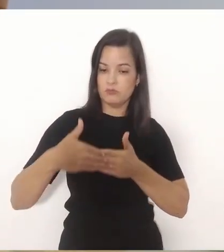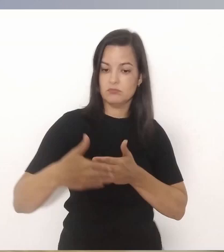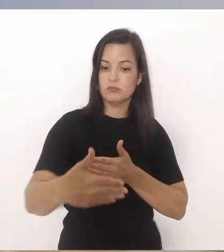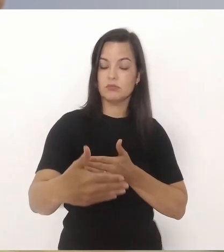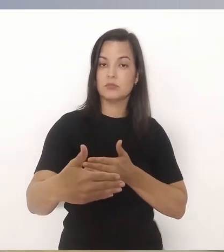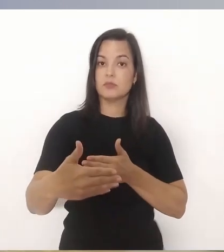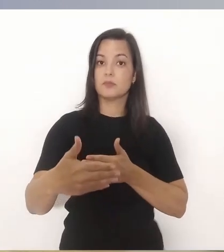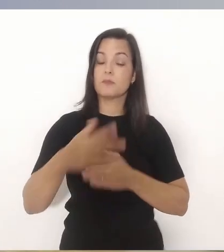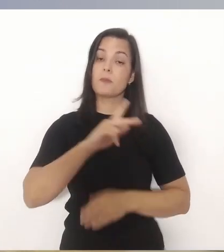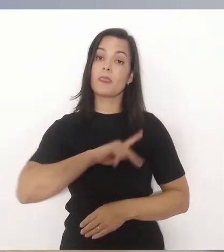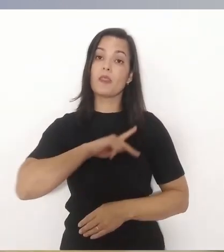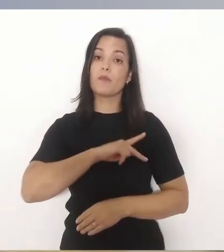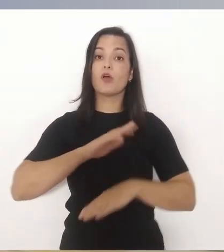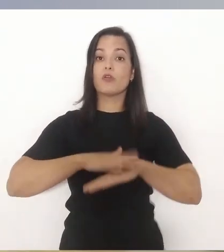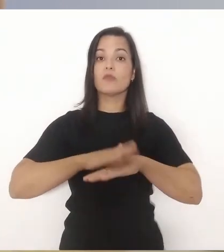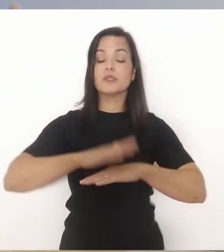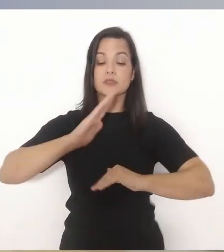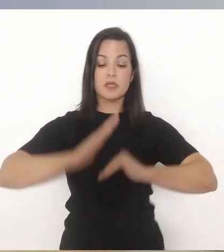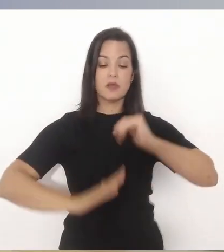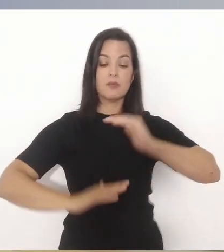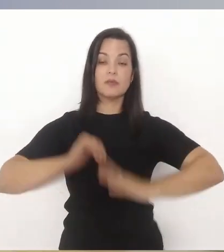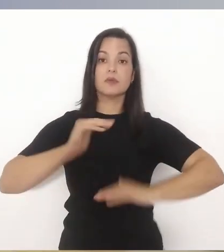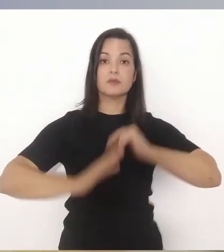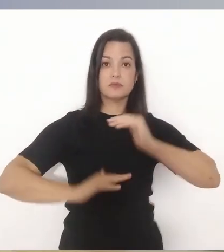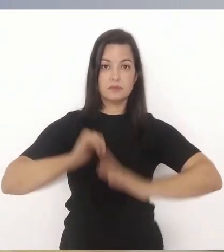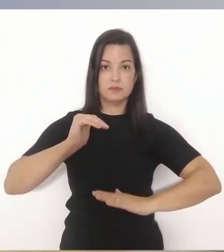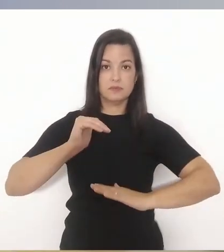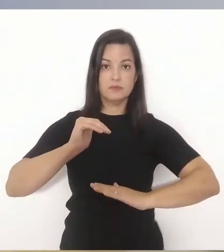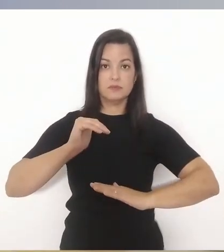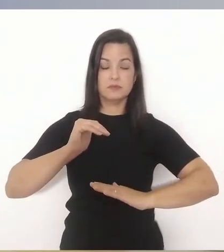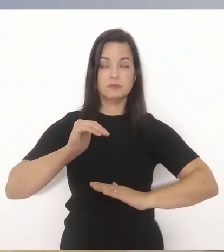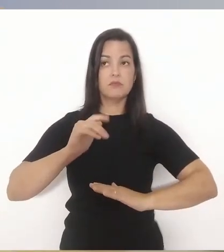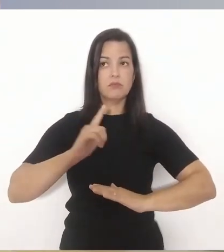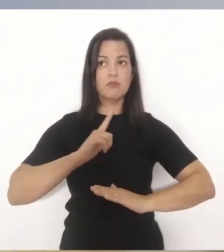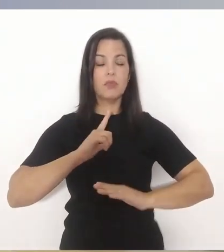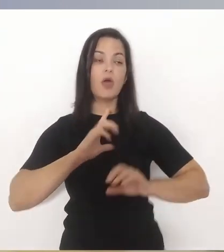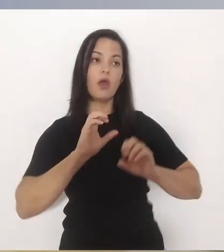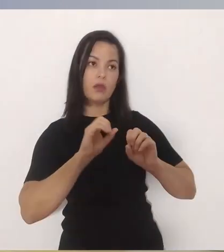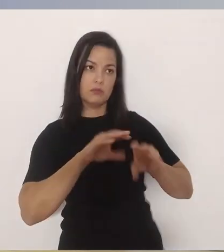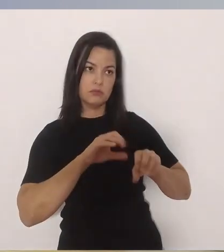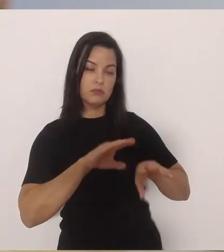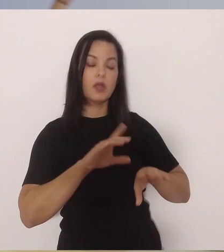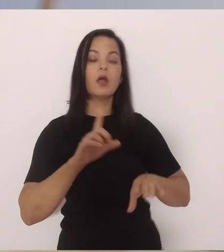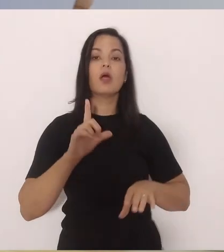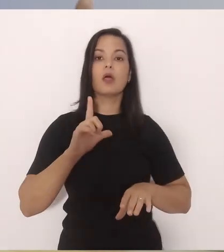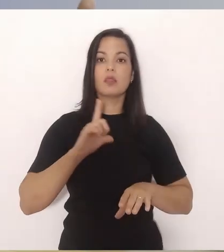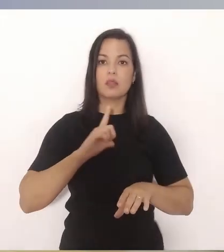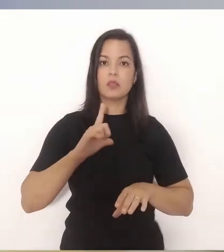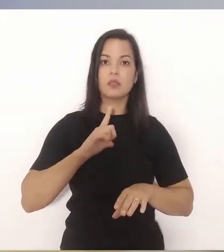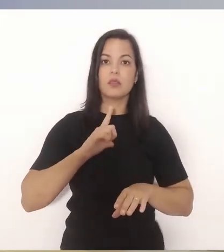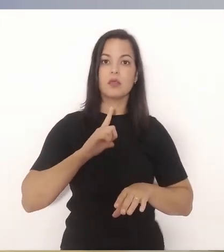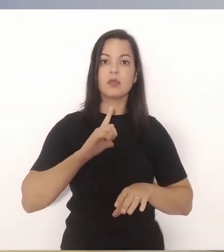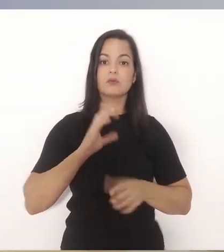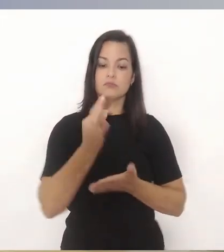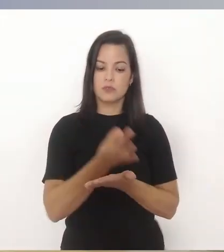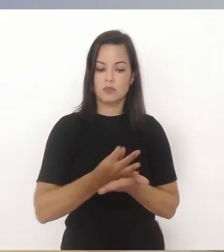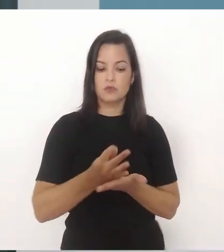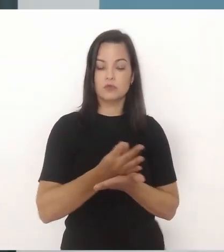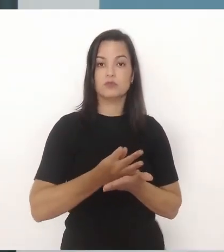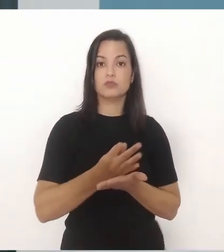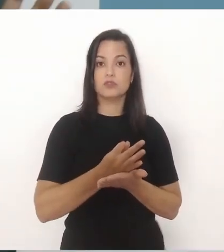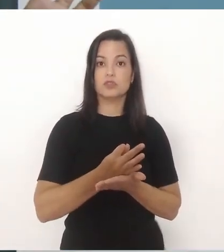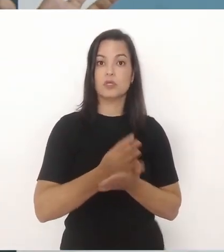aplicar de maneira muito prática, ainda que também doutrinária e teológica, para a vida do dia a dia do